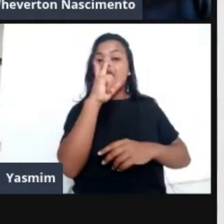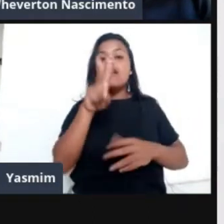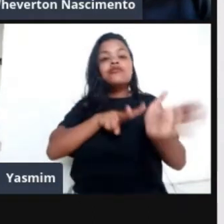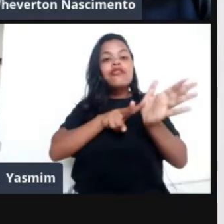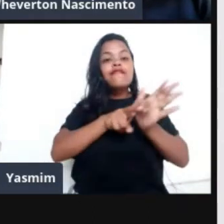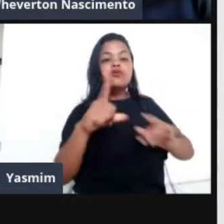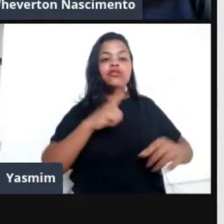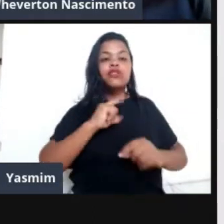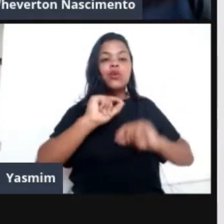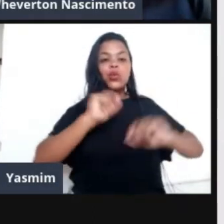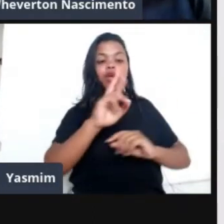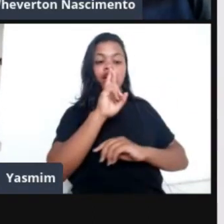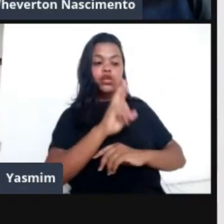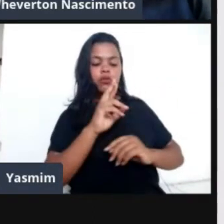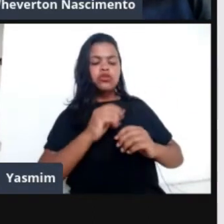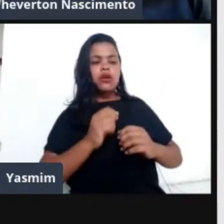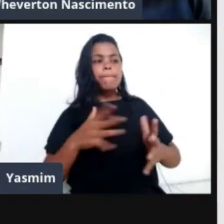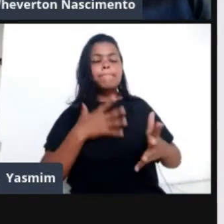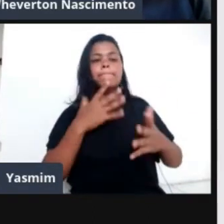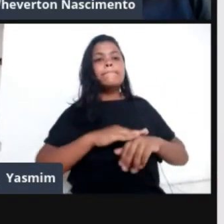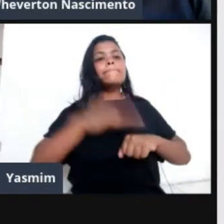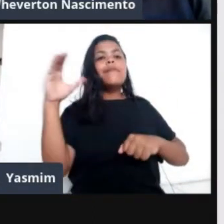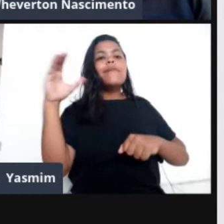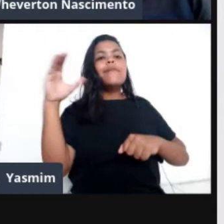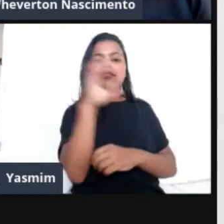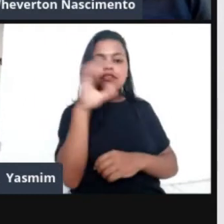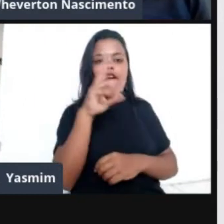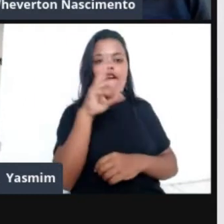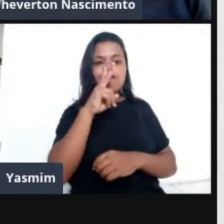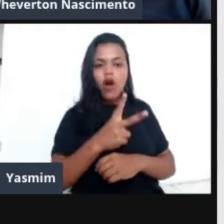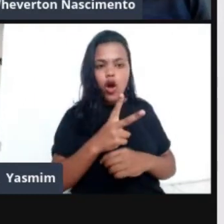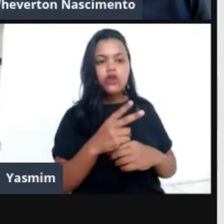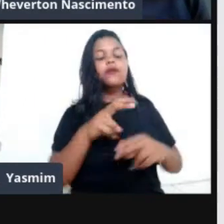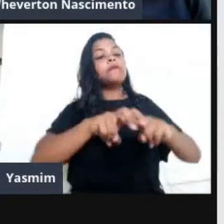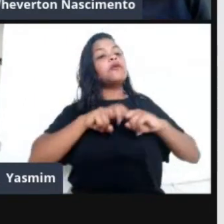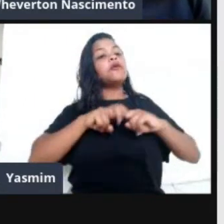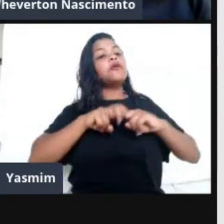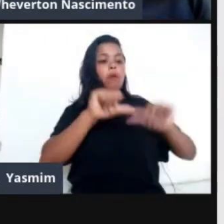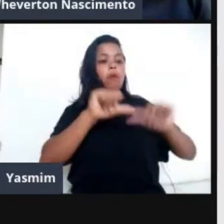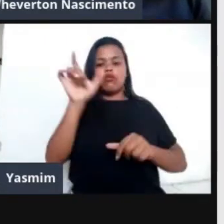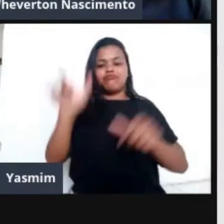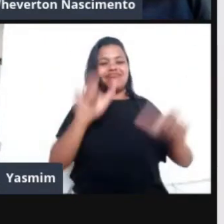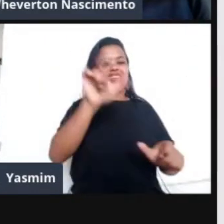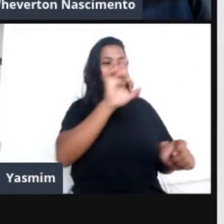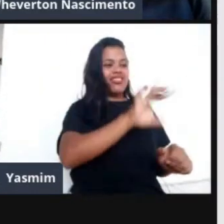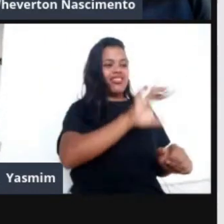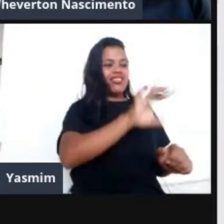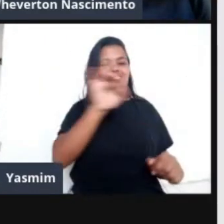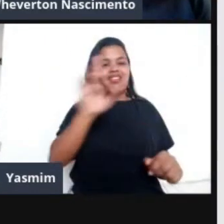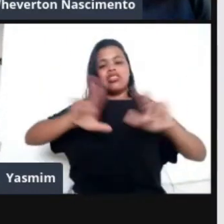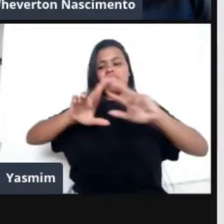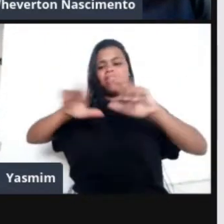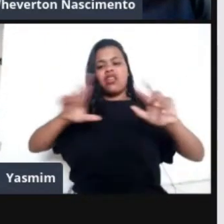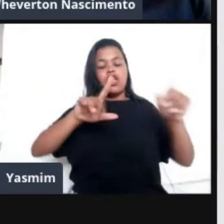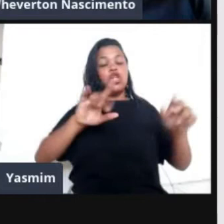resposta imunológica mais acelerada, mais forte. E isso muda de pessoa para pessoa. Não é todo mundo que vai apresentar esse tipo de